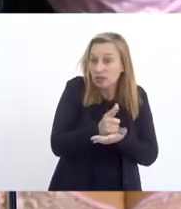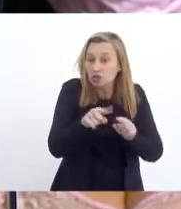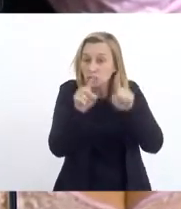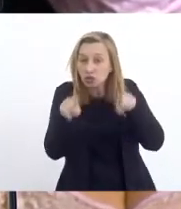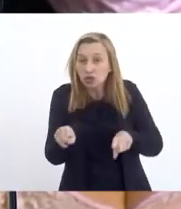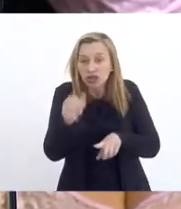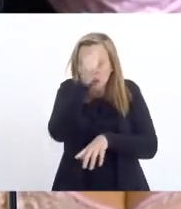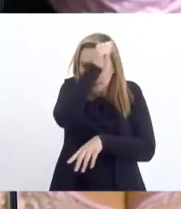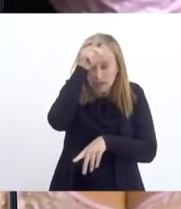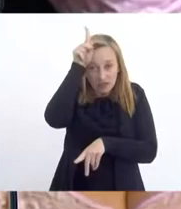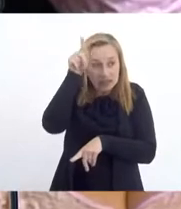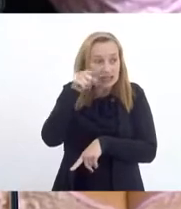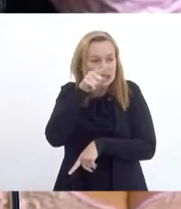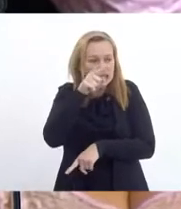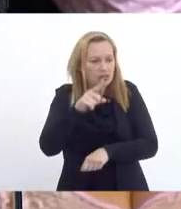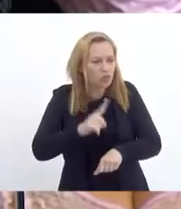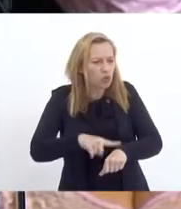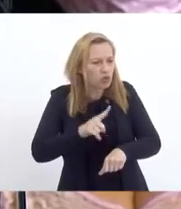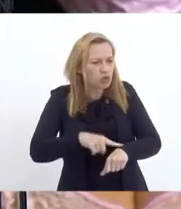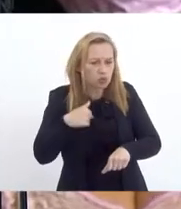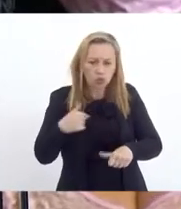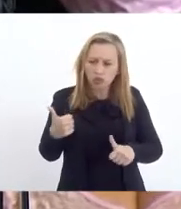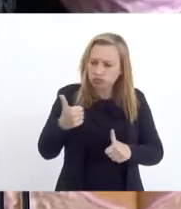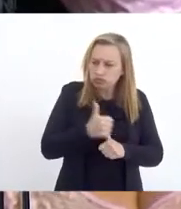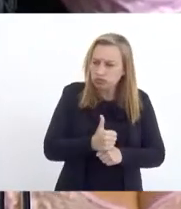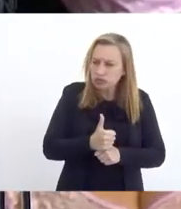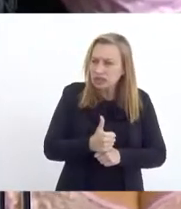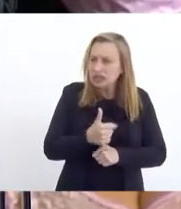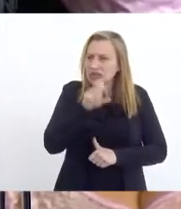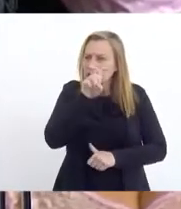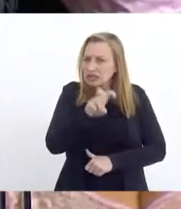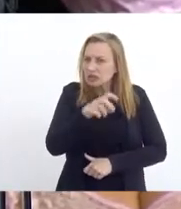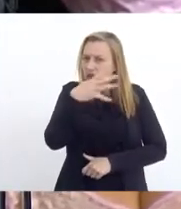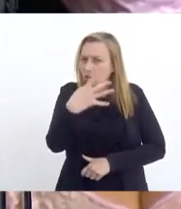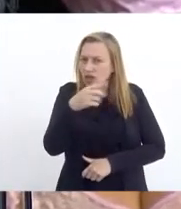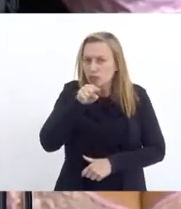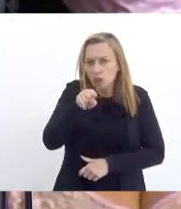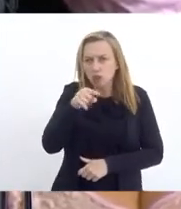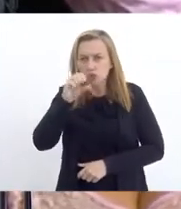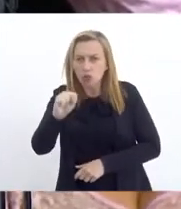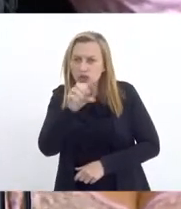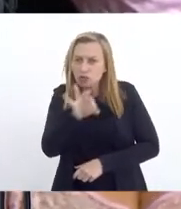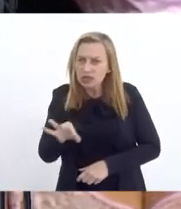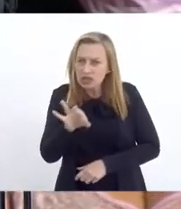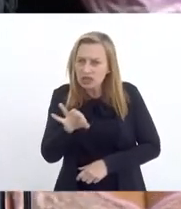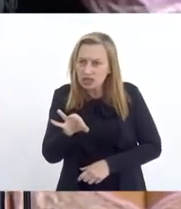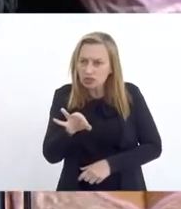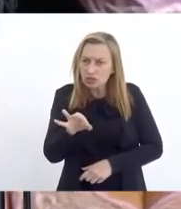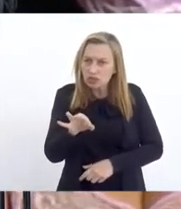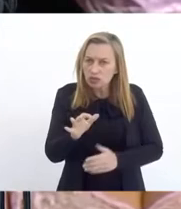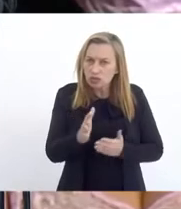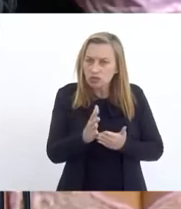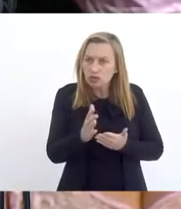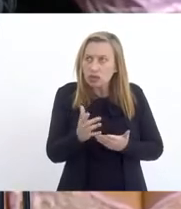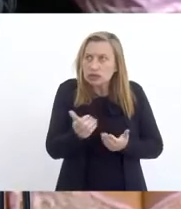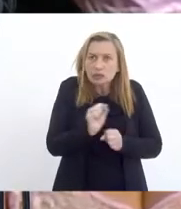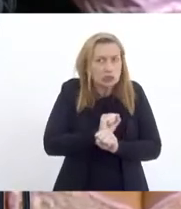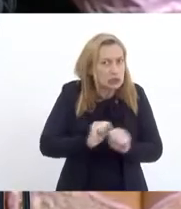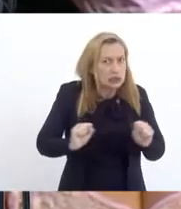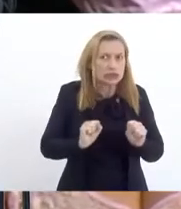da prefeitura, naquele momento, quando assumimos, estava batendo 54,8% das suas receitas. Era